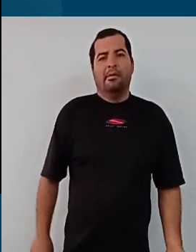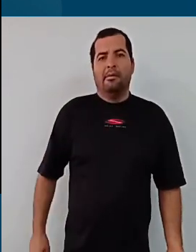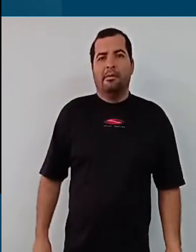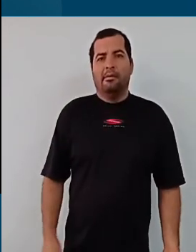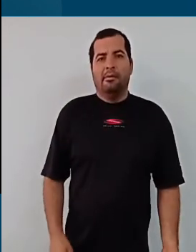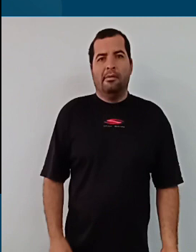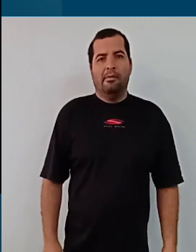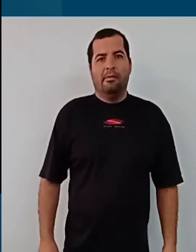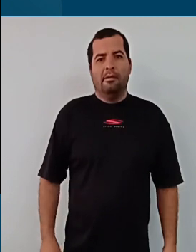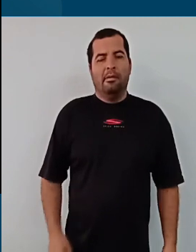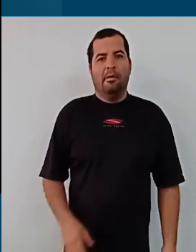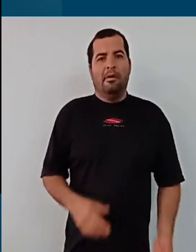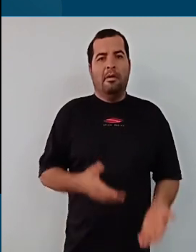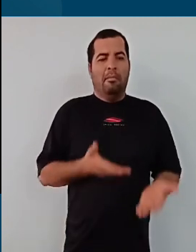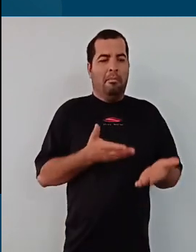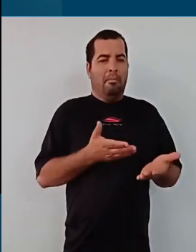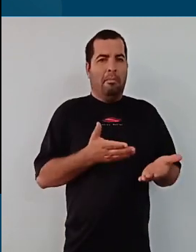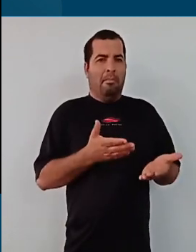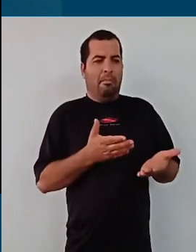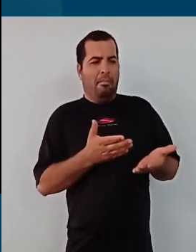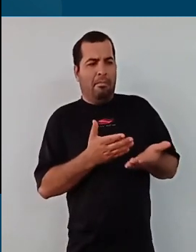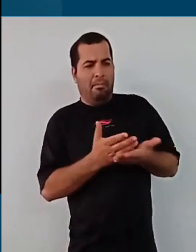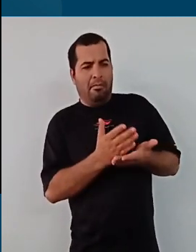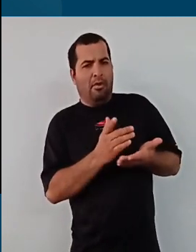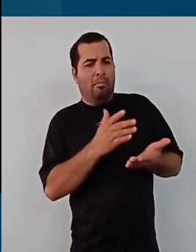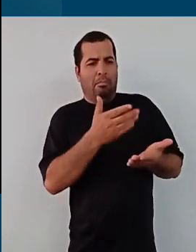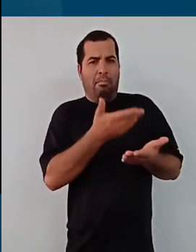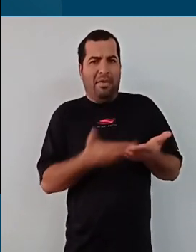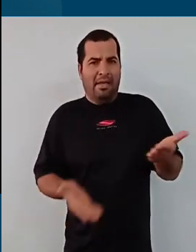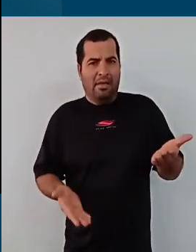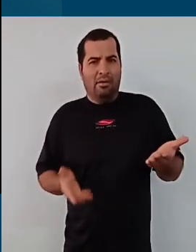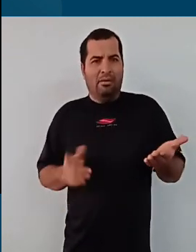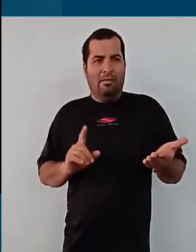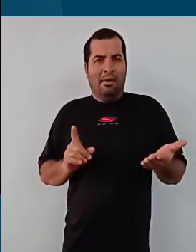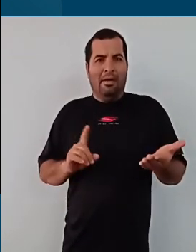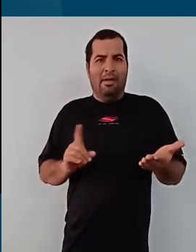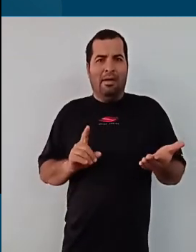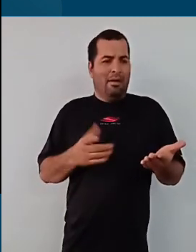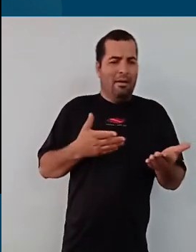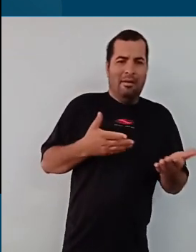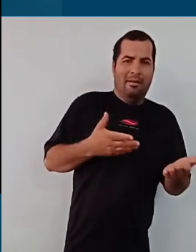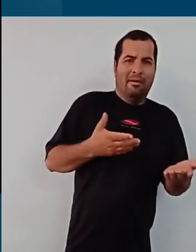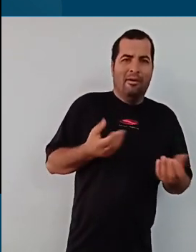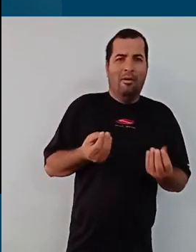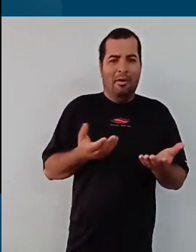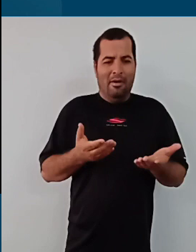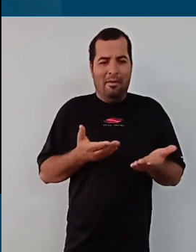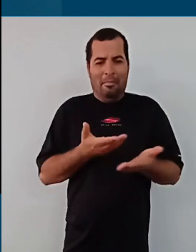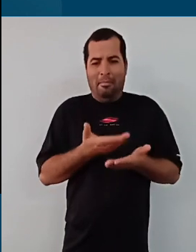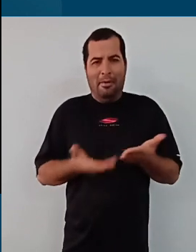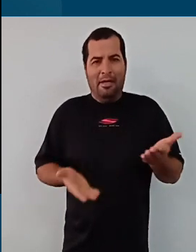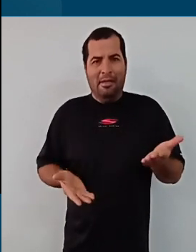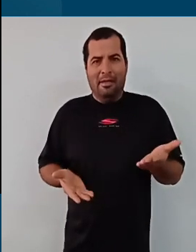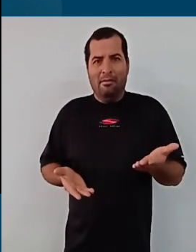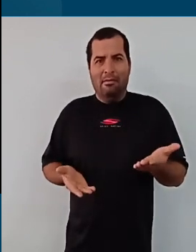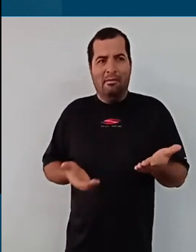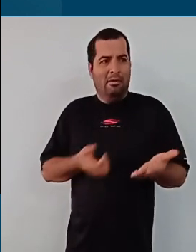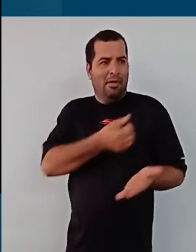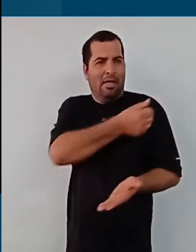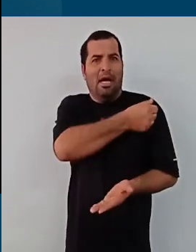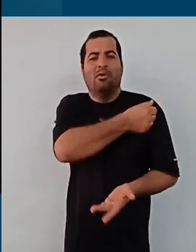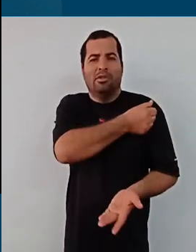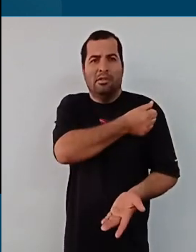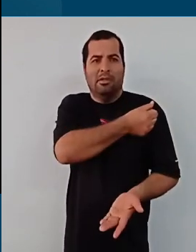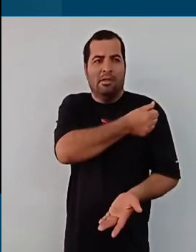adianta reprovar, porque não tem para onde eu vou reprová-lo. Se ele não teve o sexto ano, eu ponho ele aonde? Num